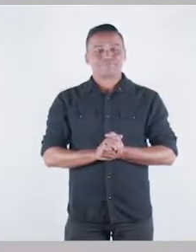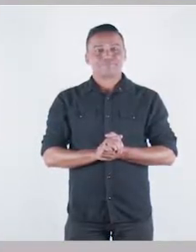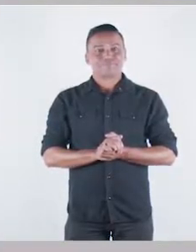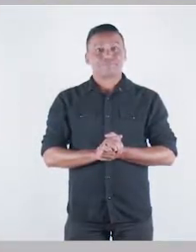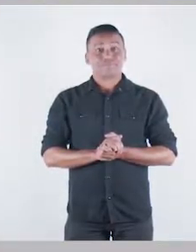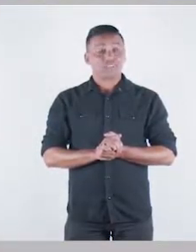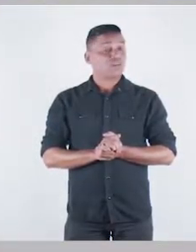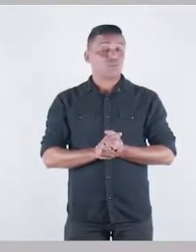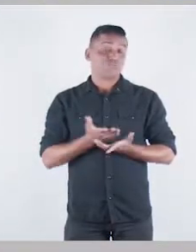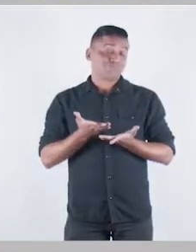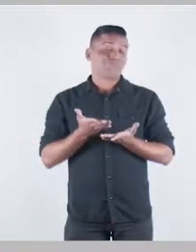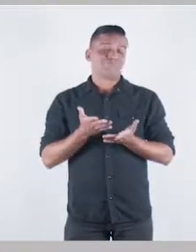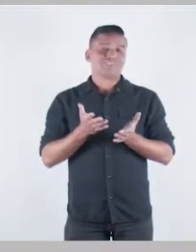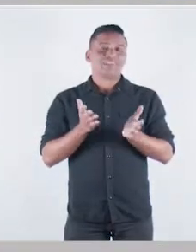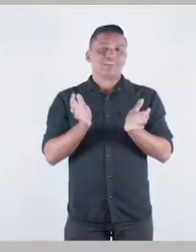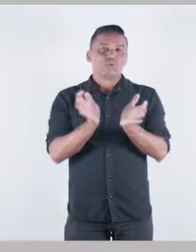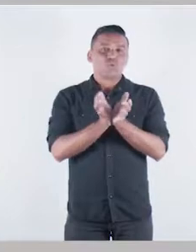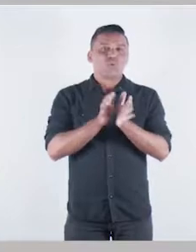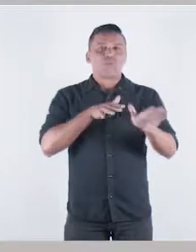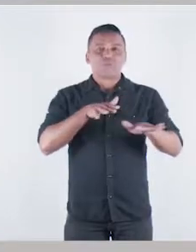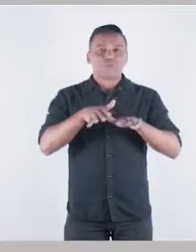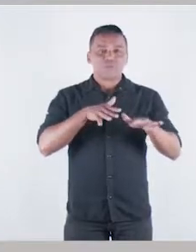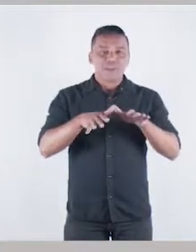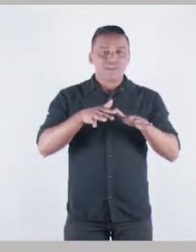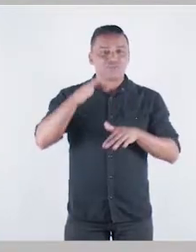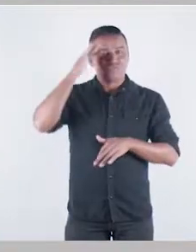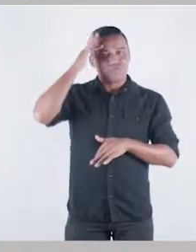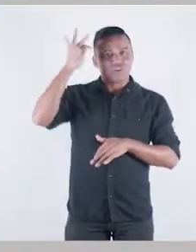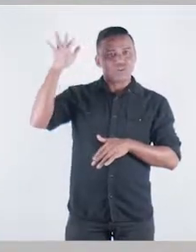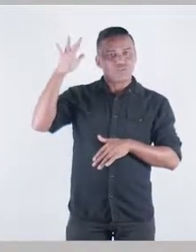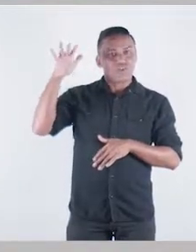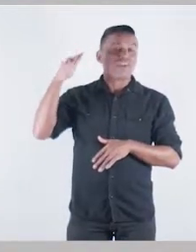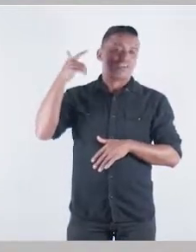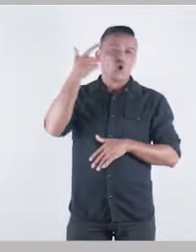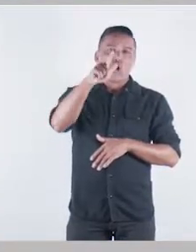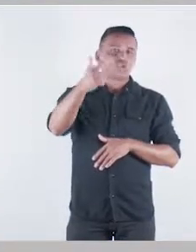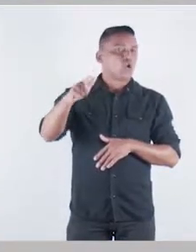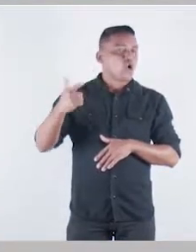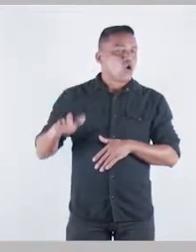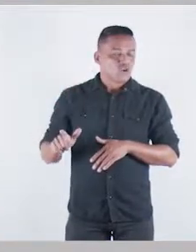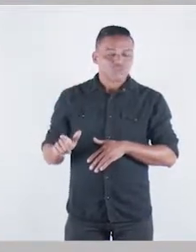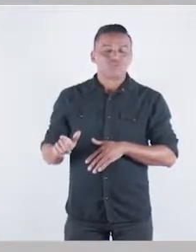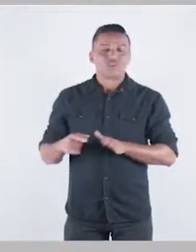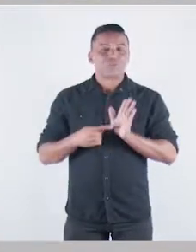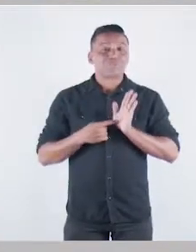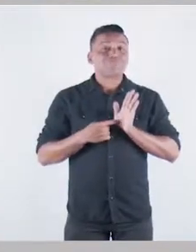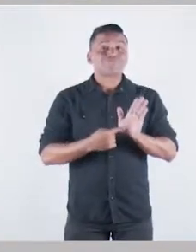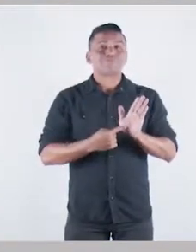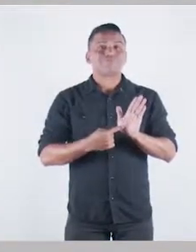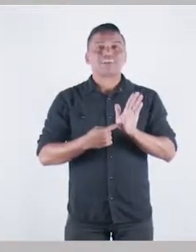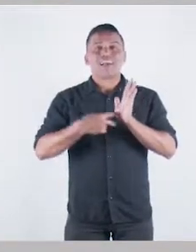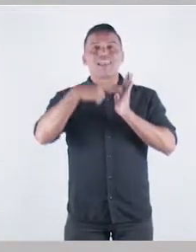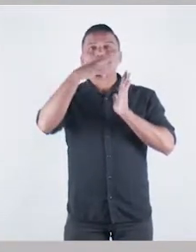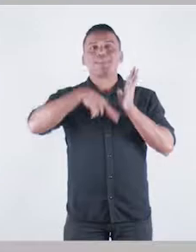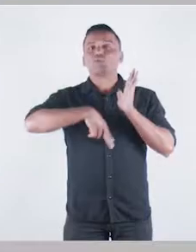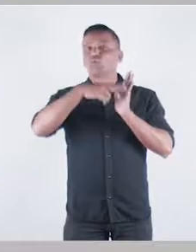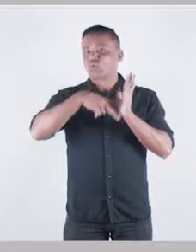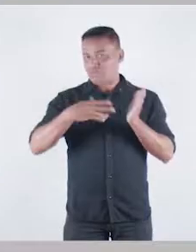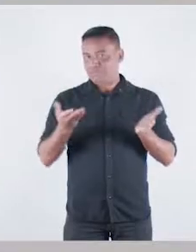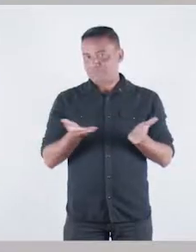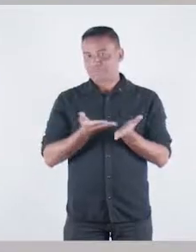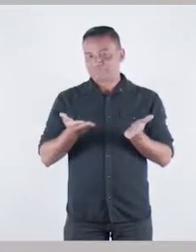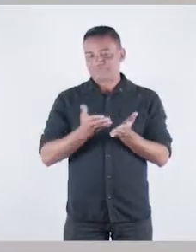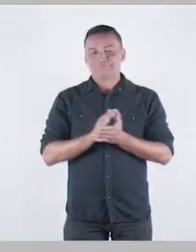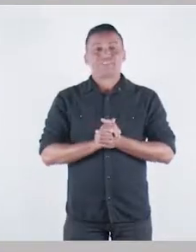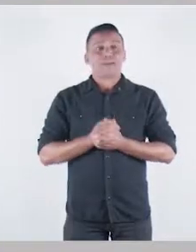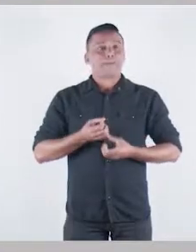nesse movimento, Filosofia e Outros Bichos, eu destaquei aqui para uma leitura